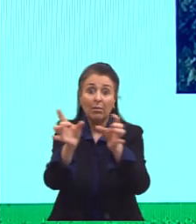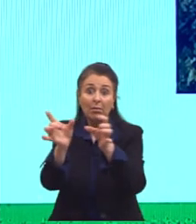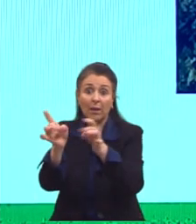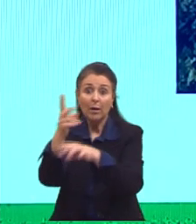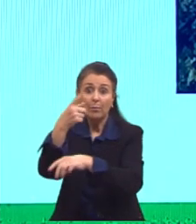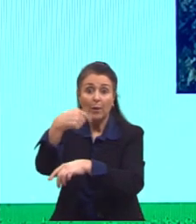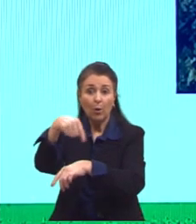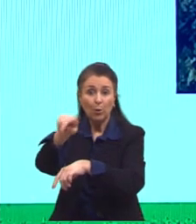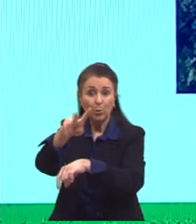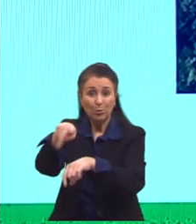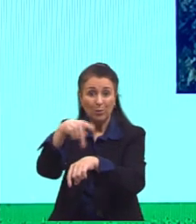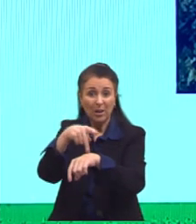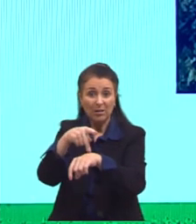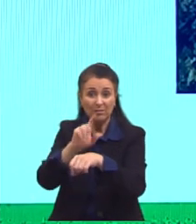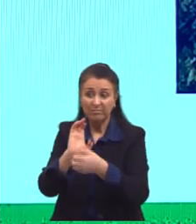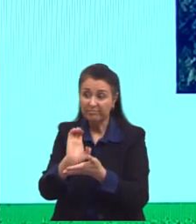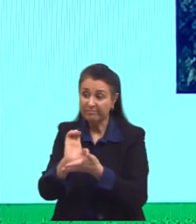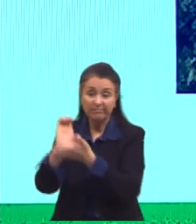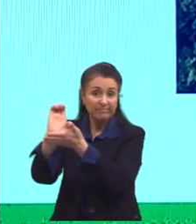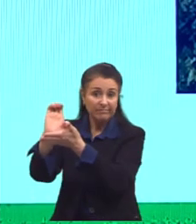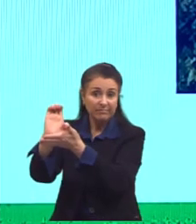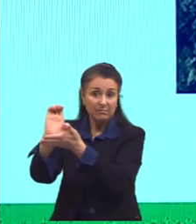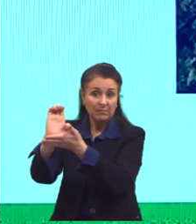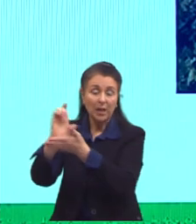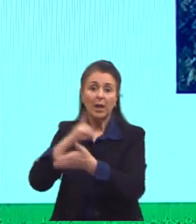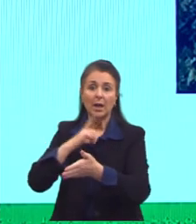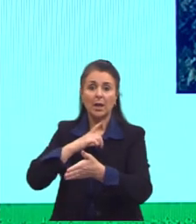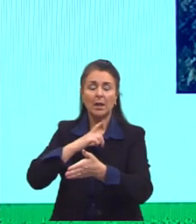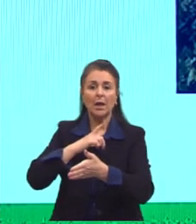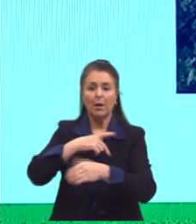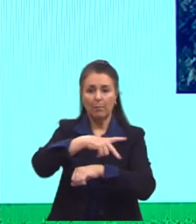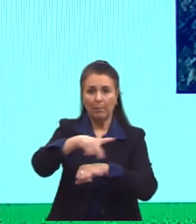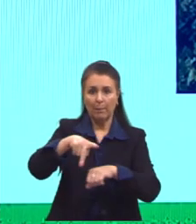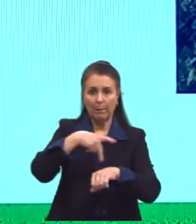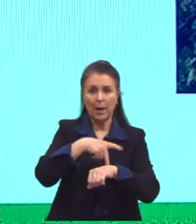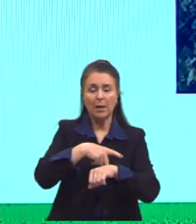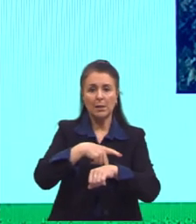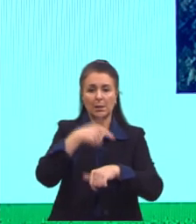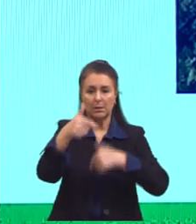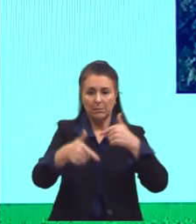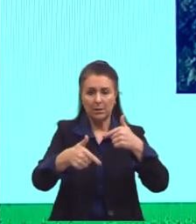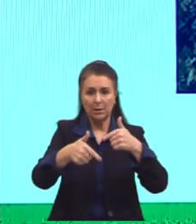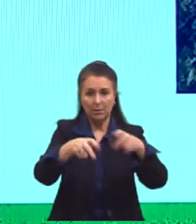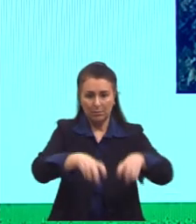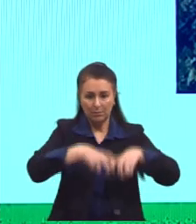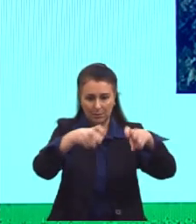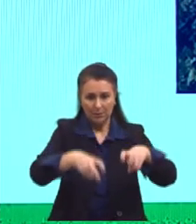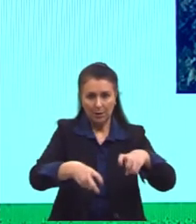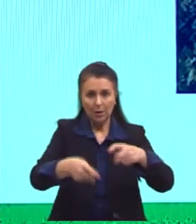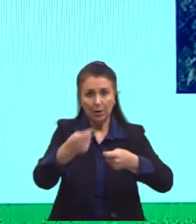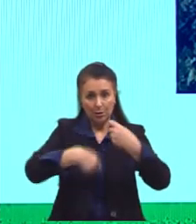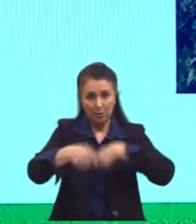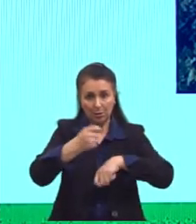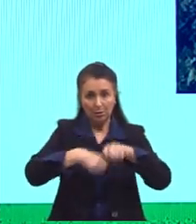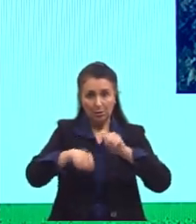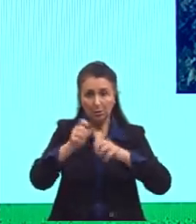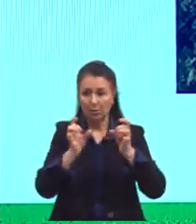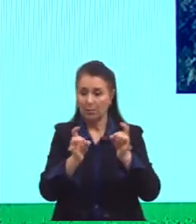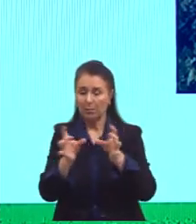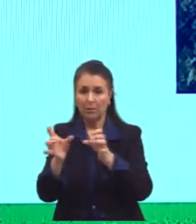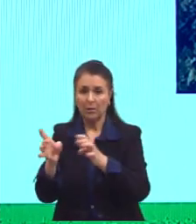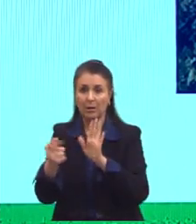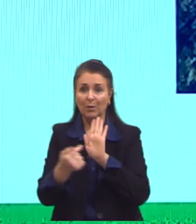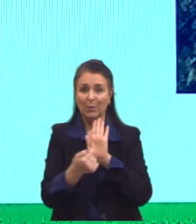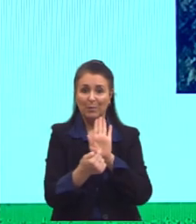tô tem países que são agroexportadores né aquela coisa toda tá então aqui mostra bem